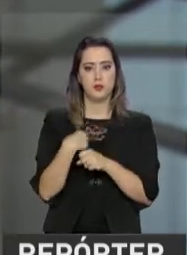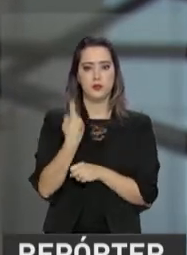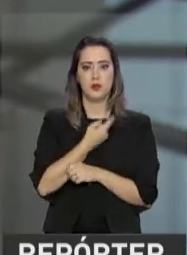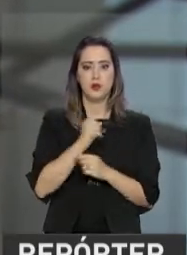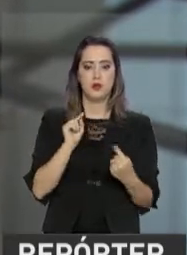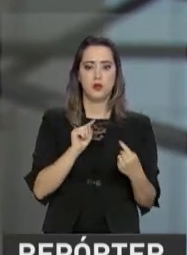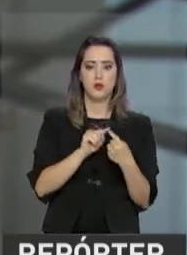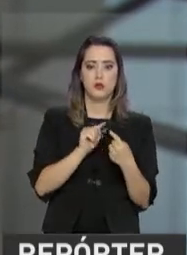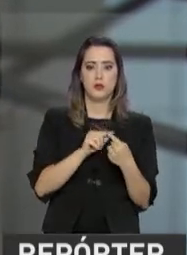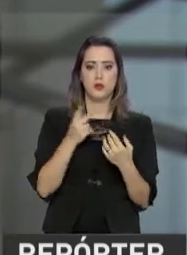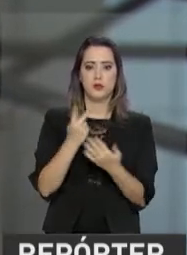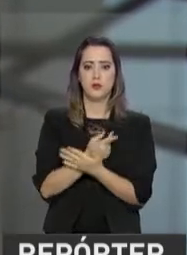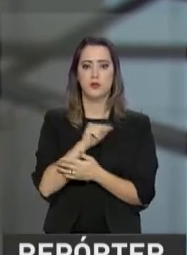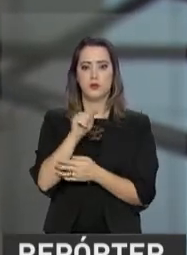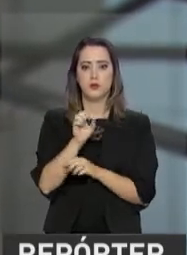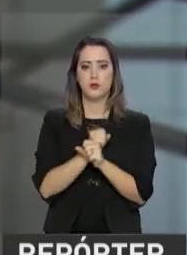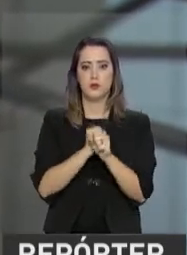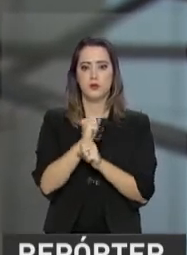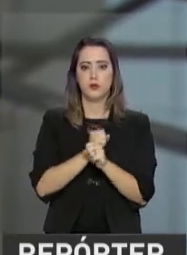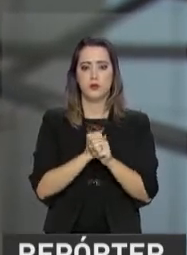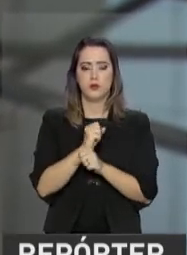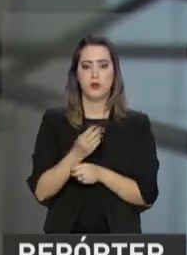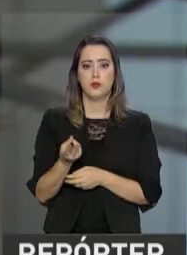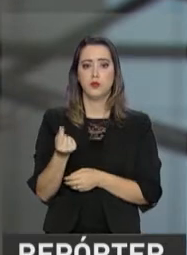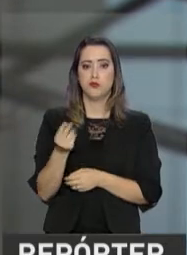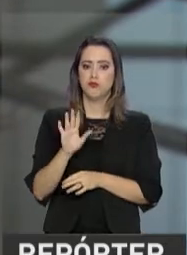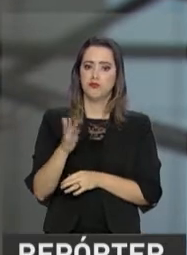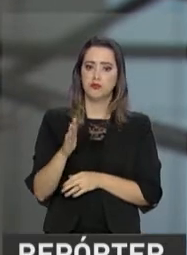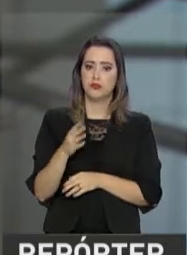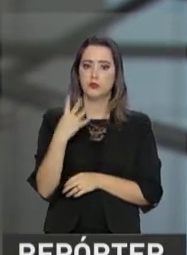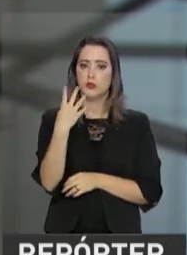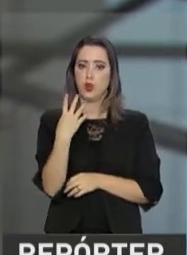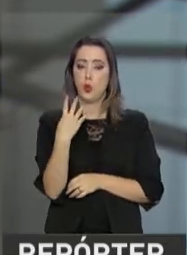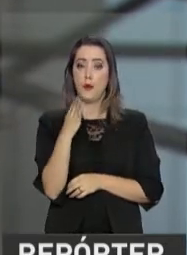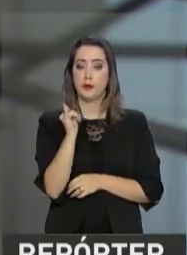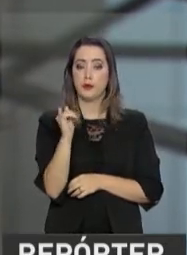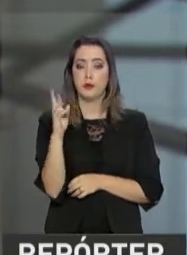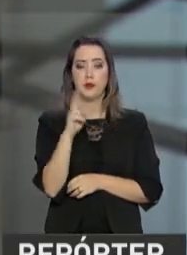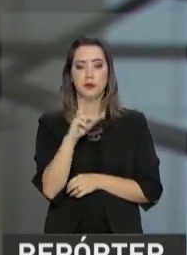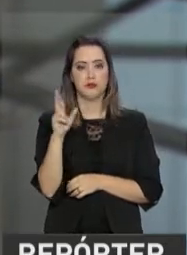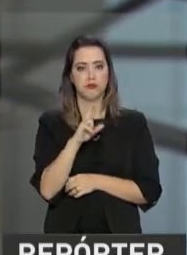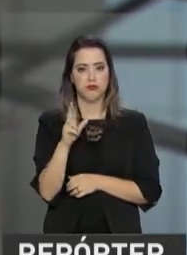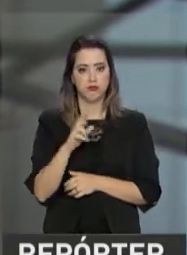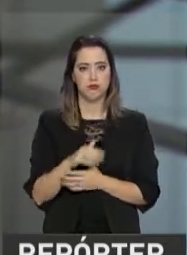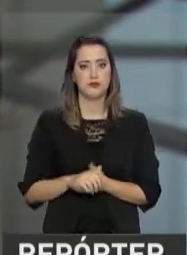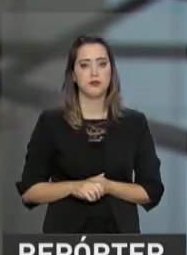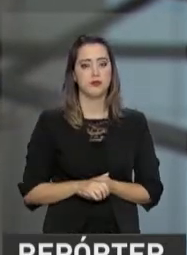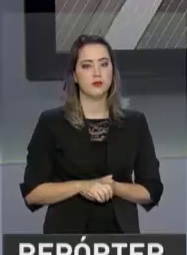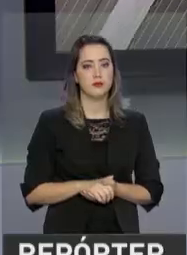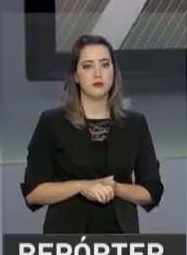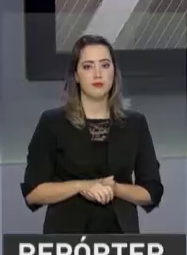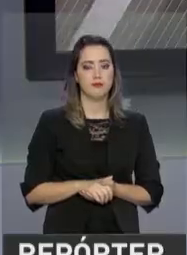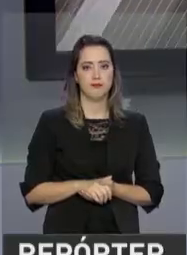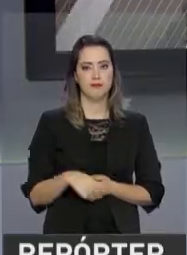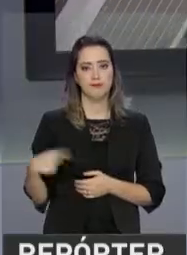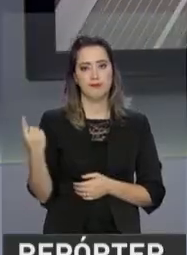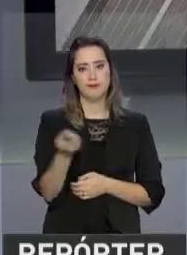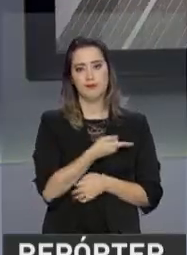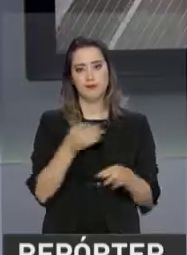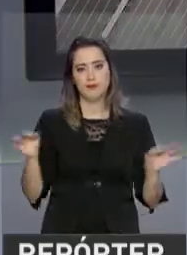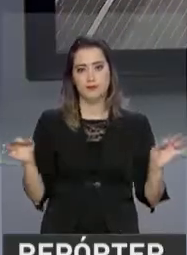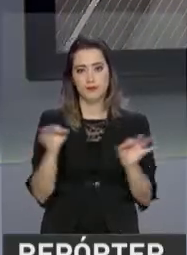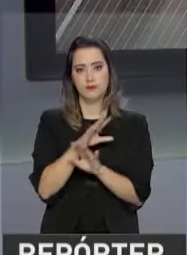nós ficamos por aqui você pode rever as reportagens no youtube e toda a nossa programação também está na página da nbr na internet